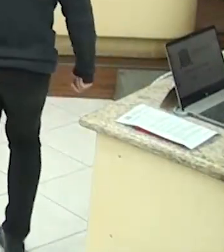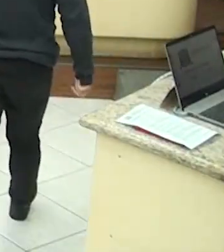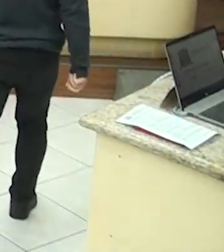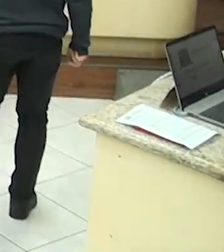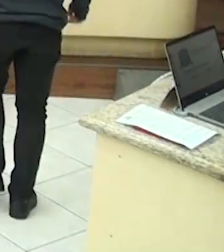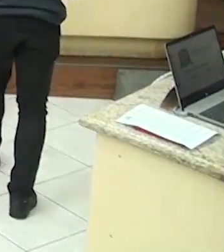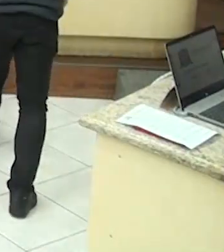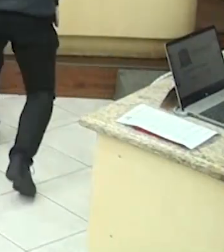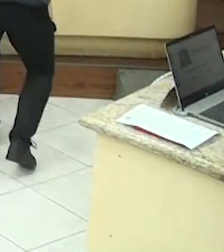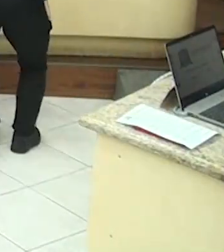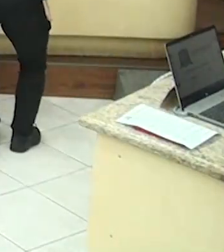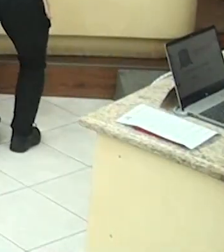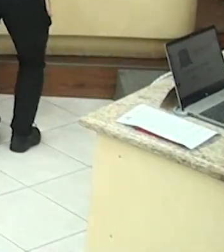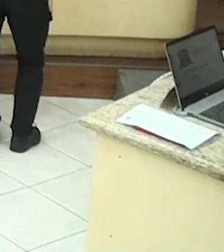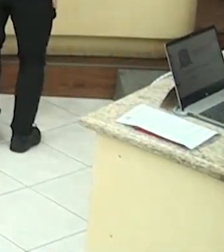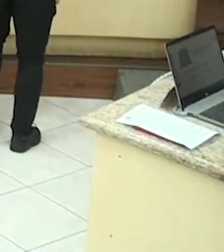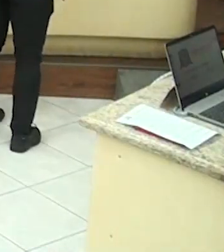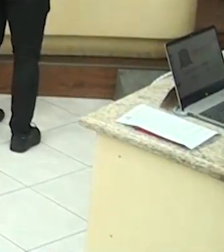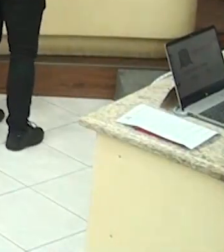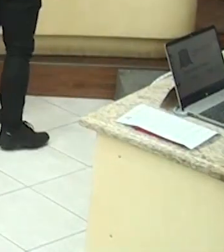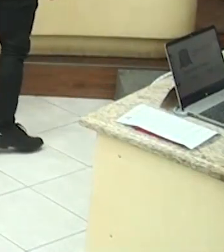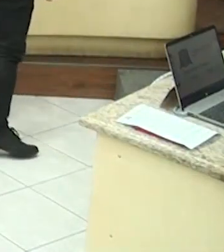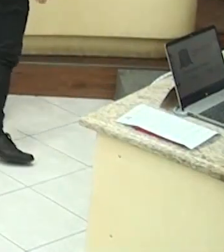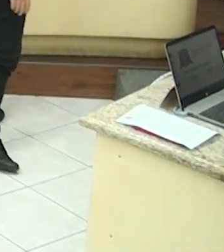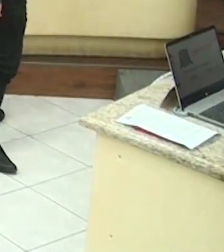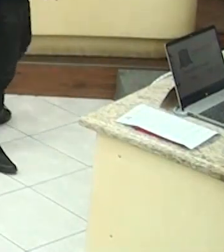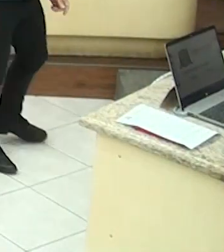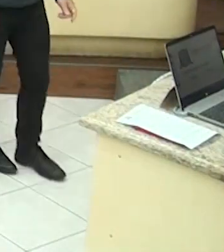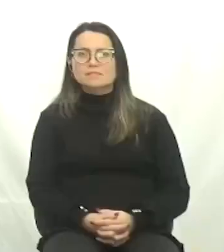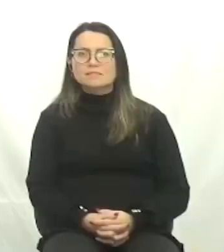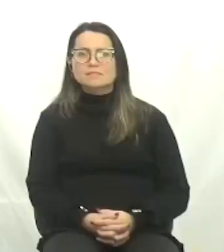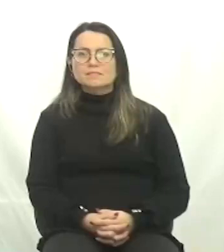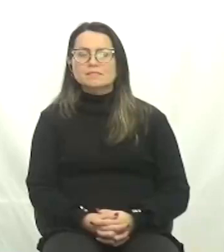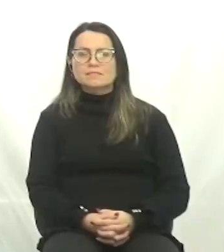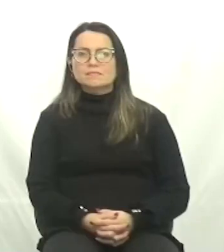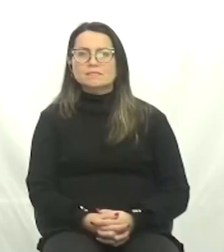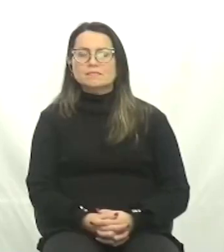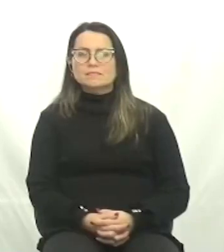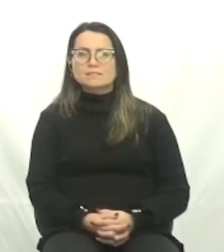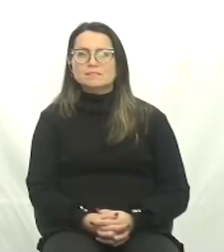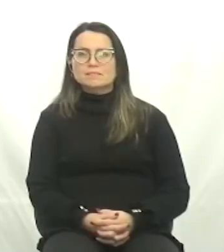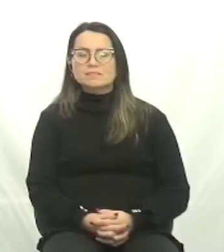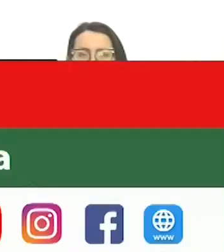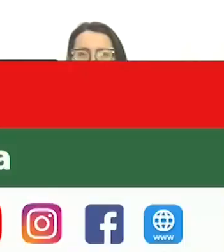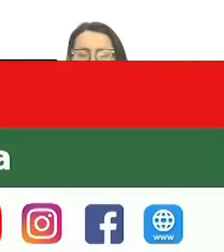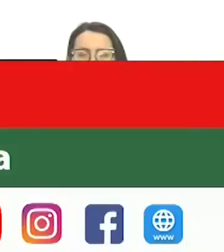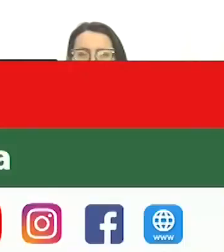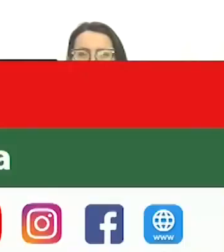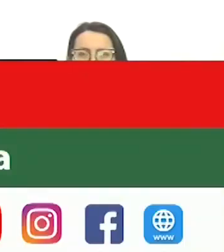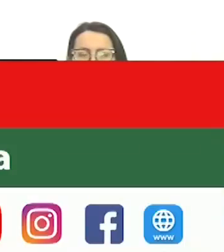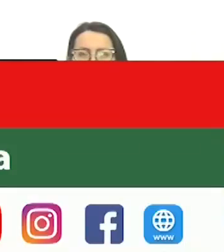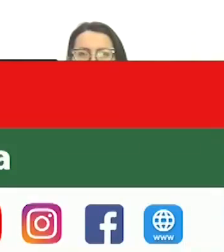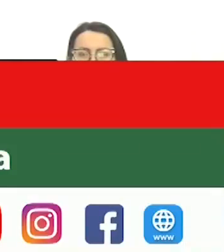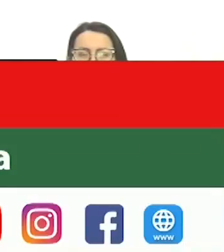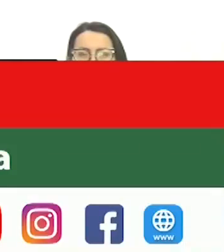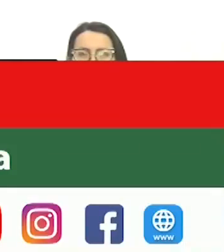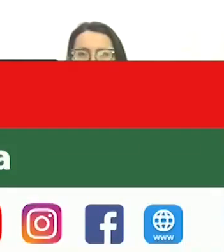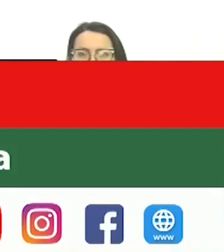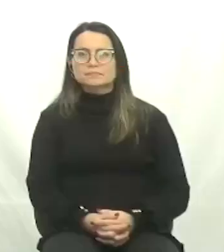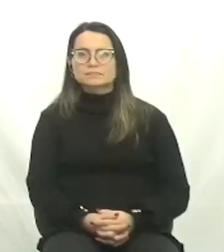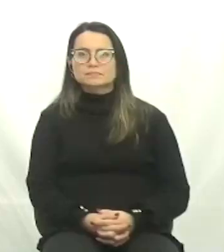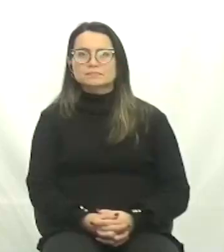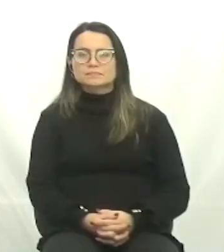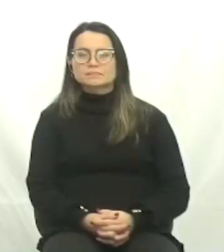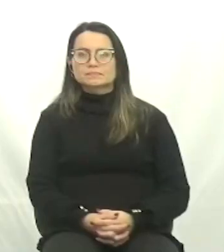A leitura de hoje é de Provérbios, capítulo 10, versículo de 1 a 3. O filho sábio alegra a seu